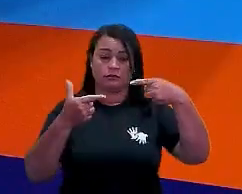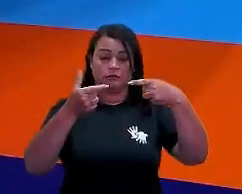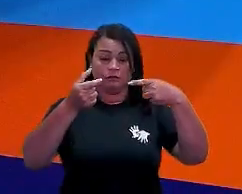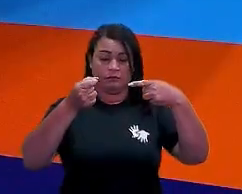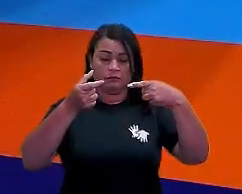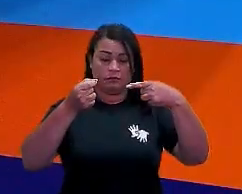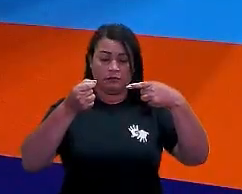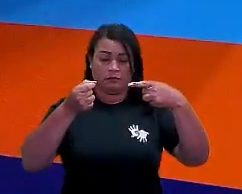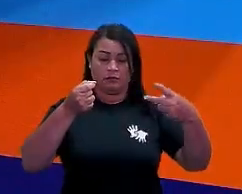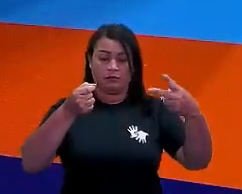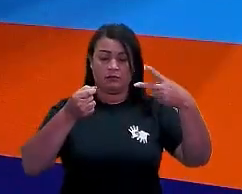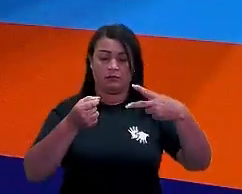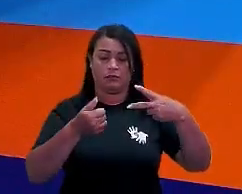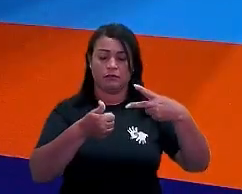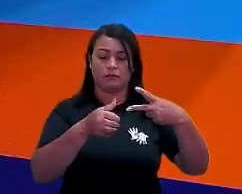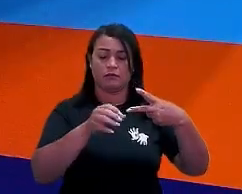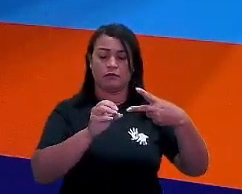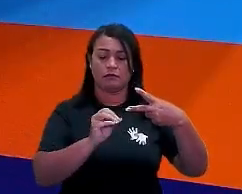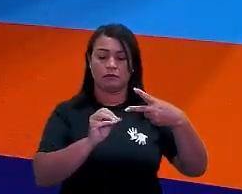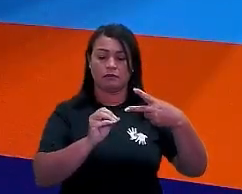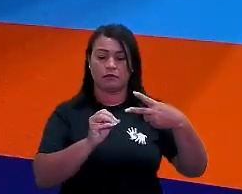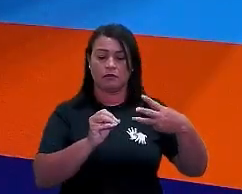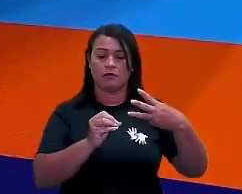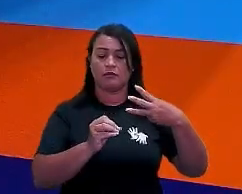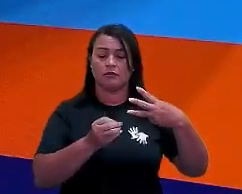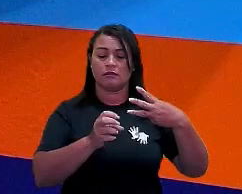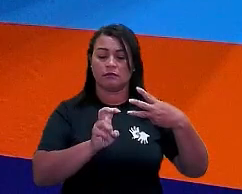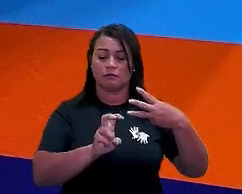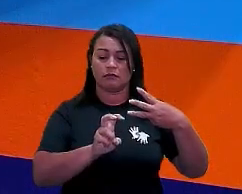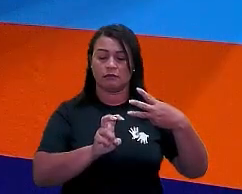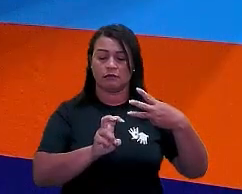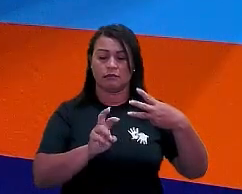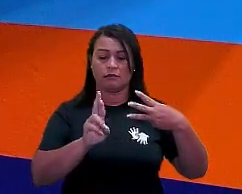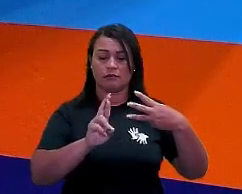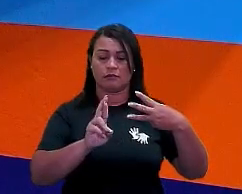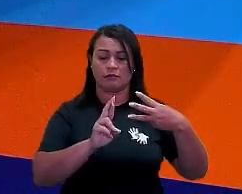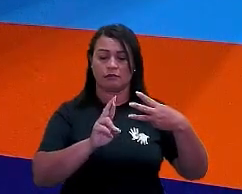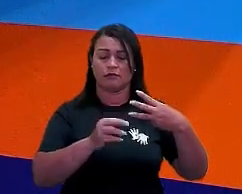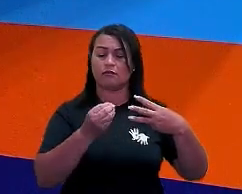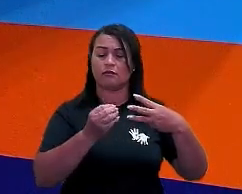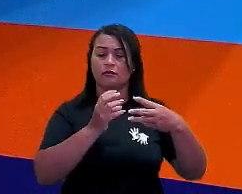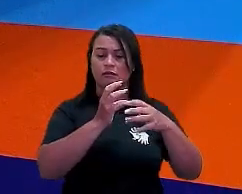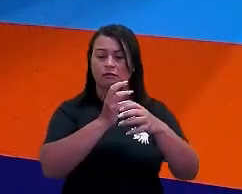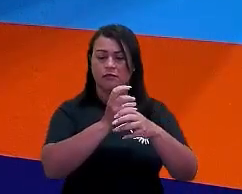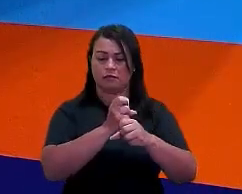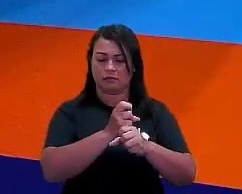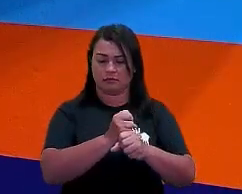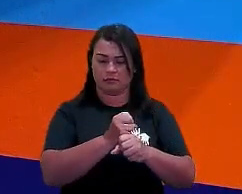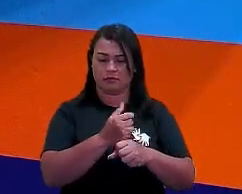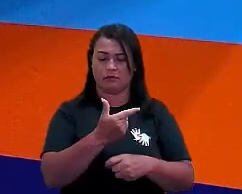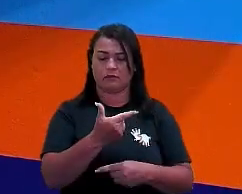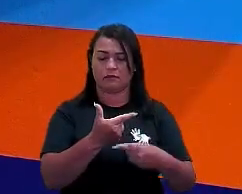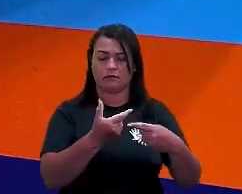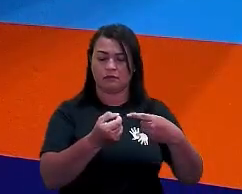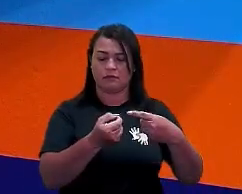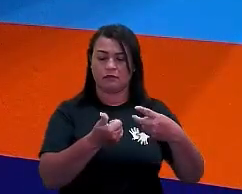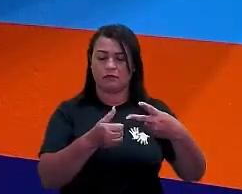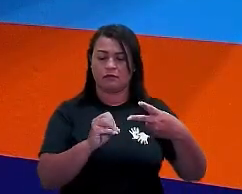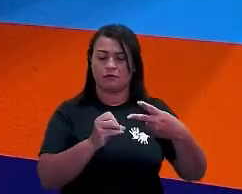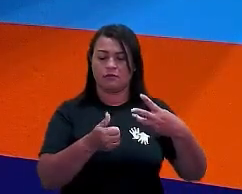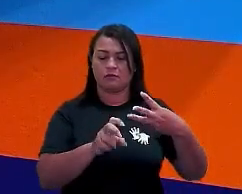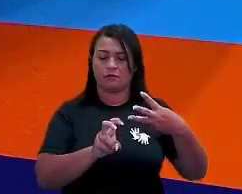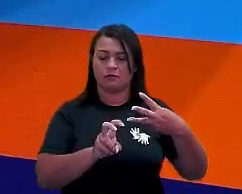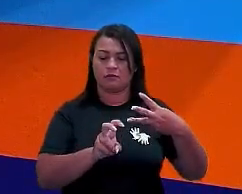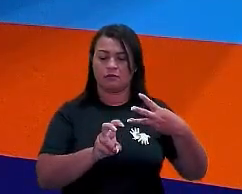R$20, uma de 10 e uma de 5. Como é que eu vou fazer? 20 mais 10 mais